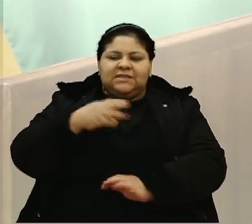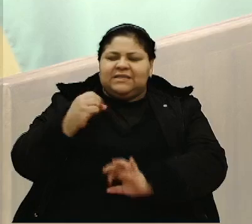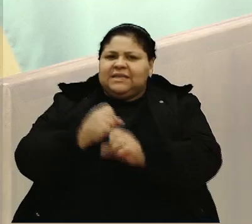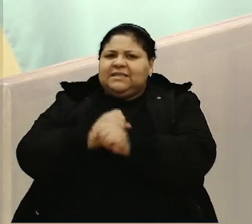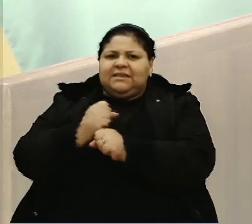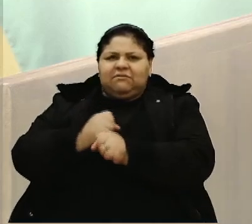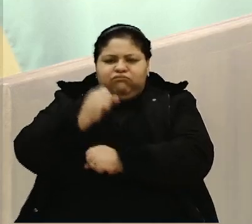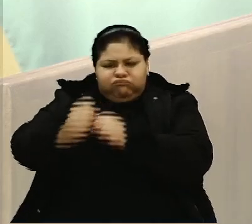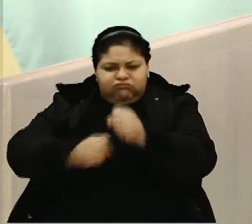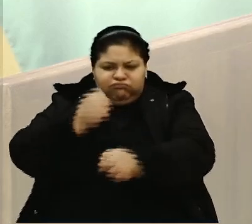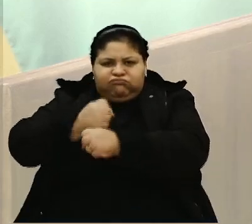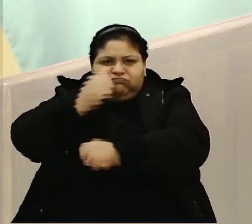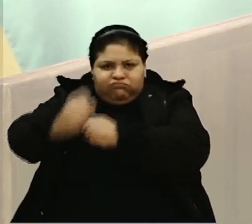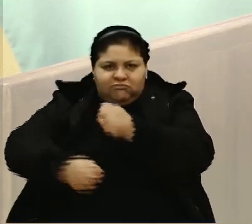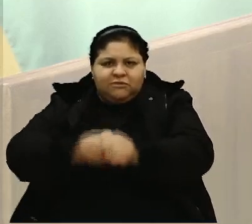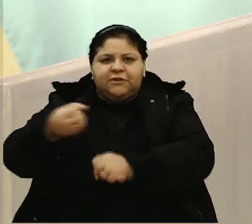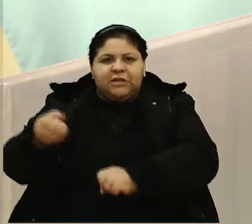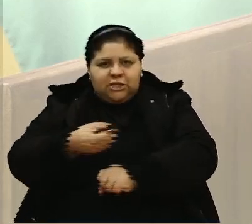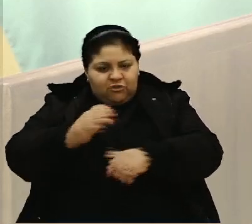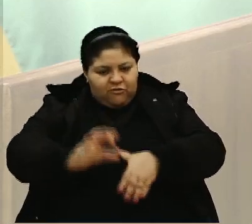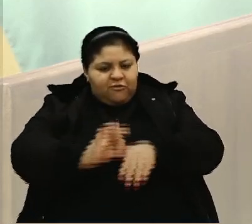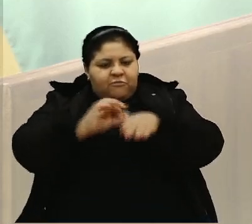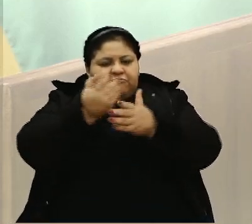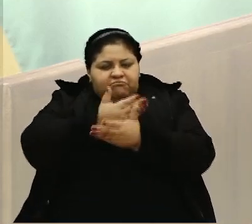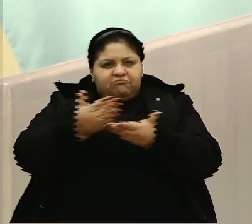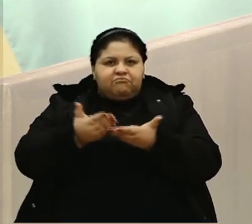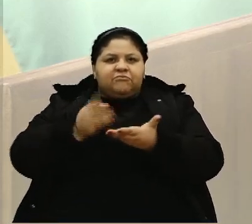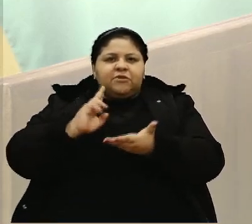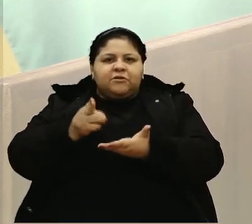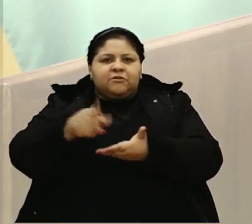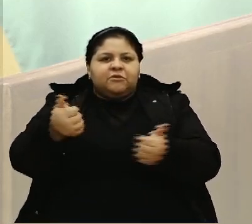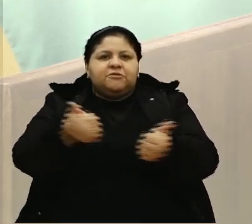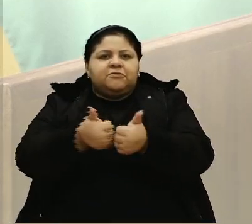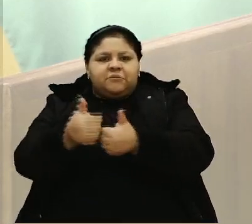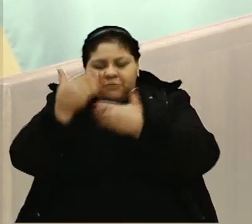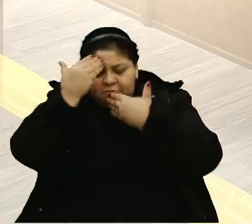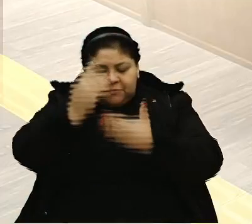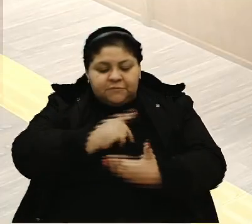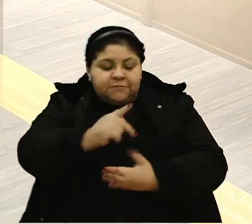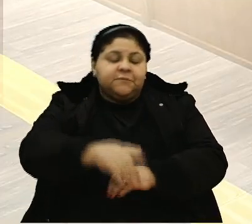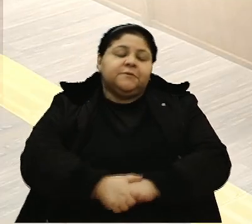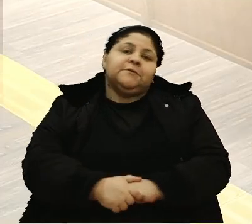anos e que novas lideranças venham para continuar com o mutirão de Natal. Obrigado, senhor presidente.